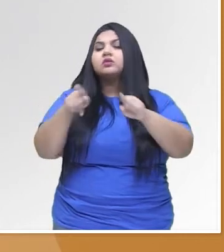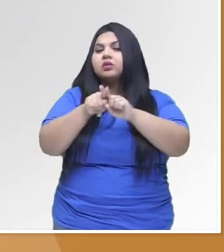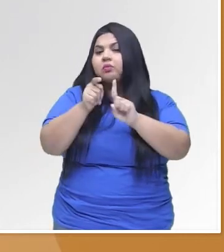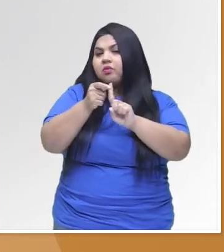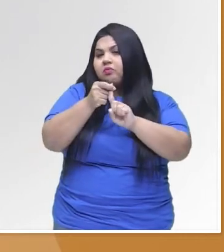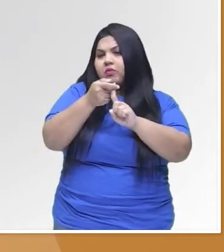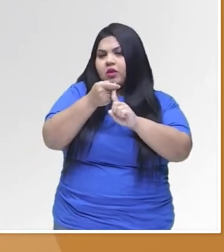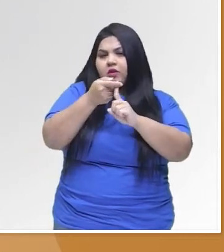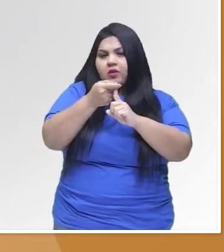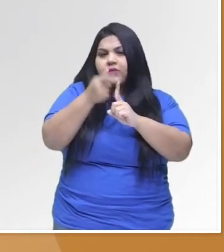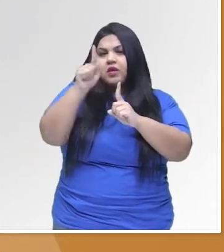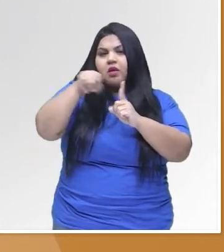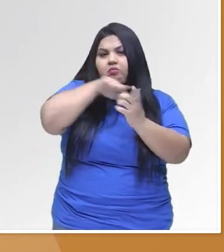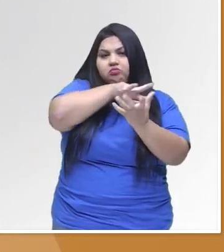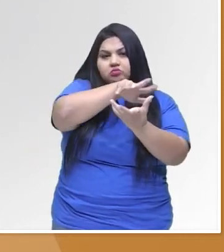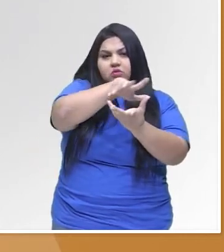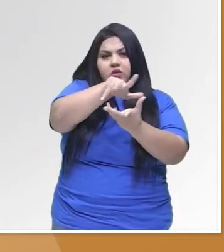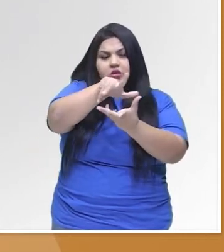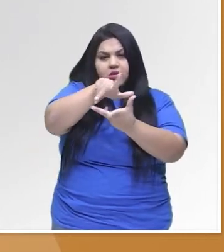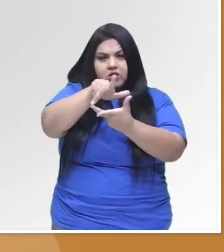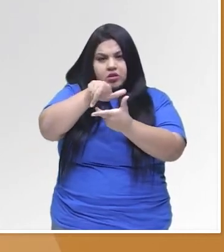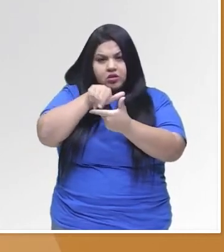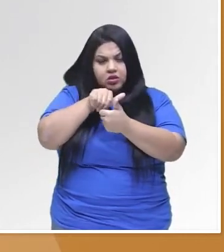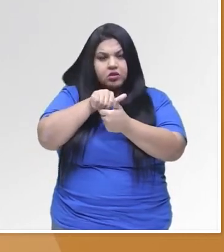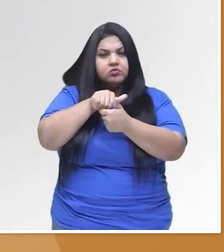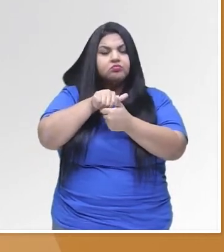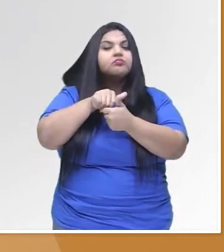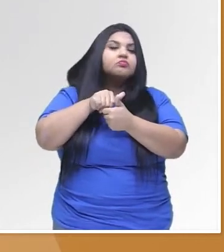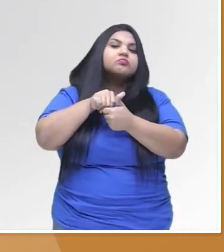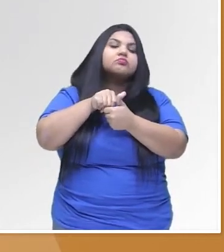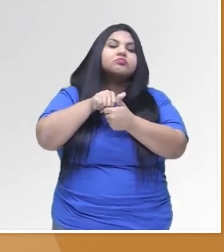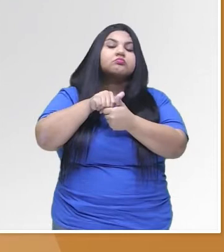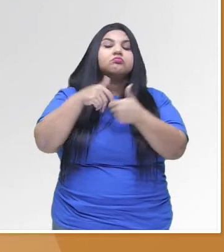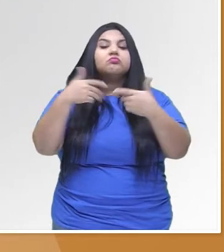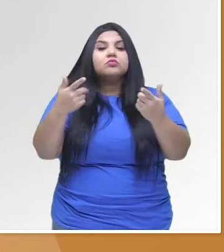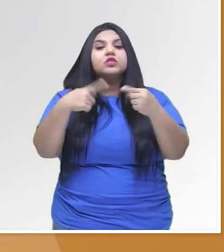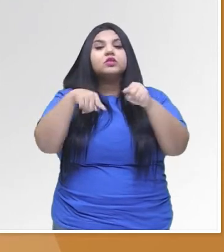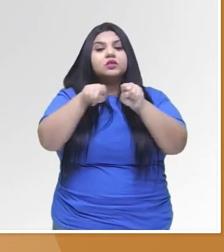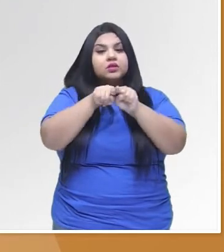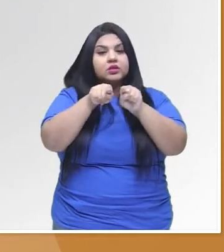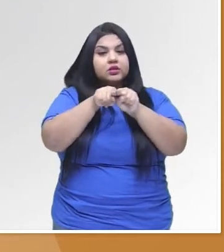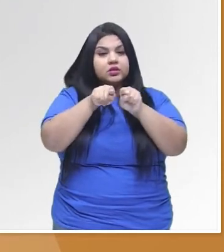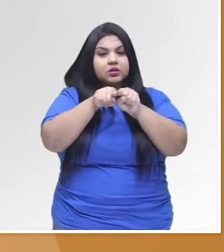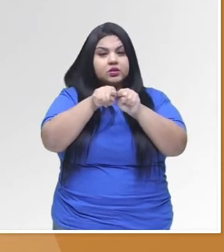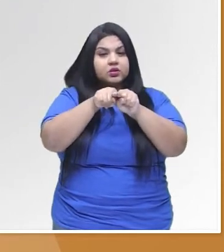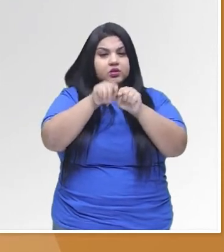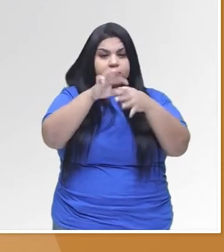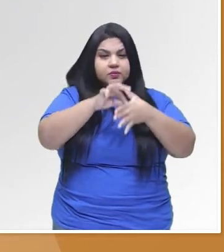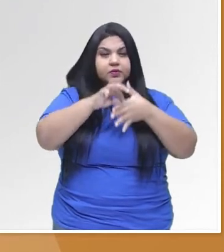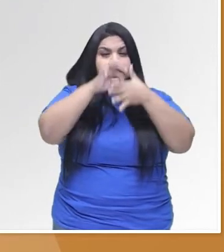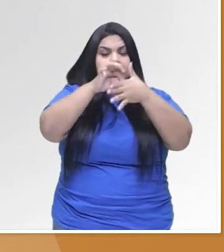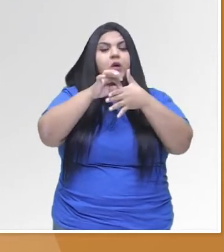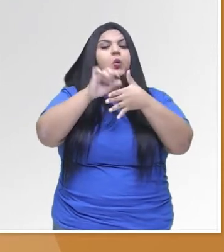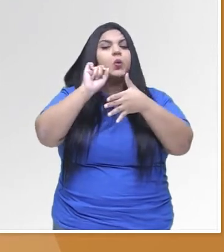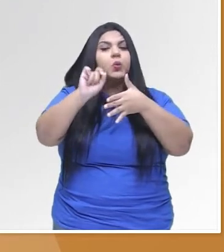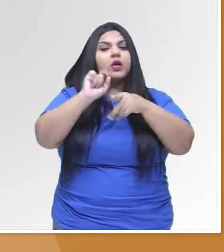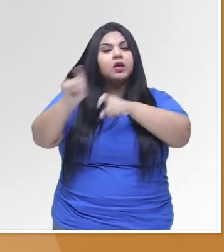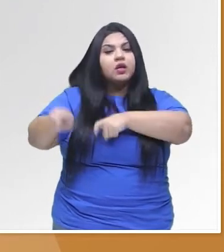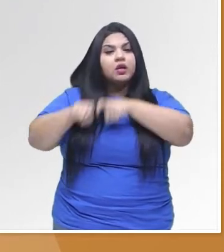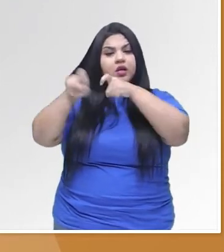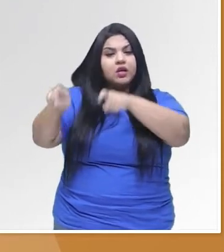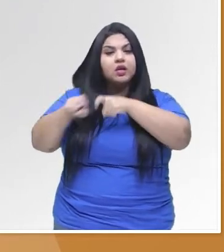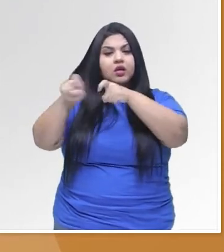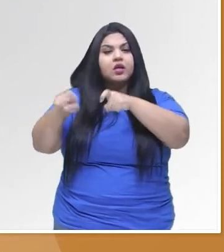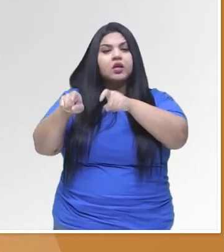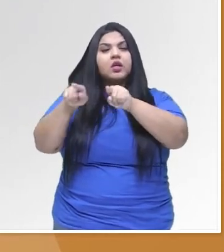cultivo mundial, né, por mercados internacionais. Também destaca-se a avicultura, tá, e a criação de